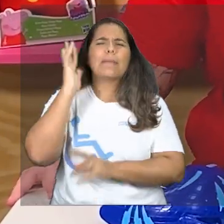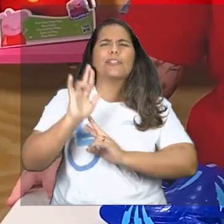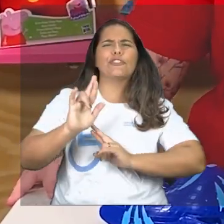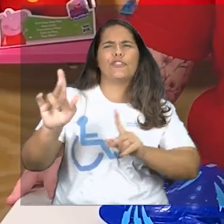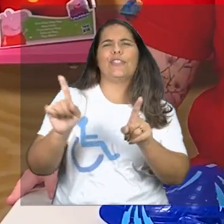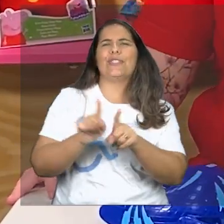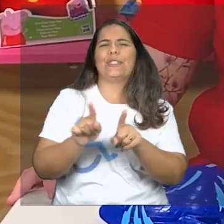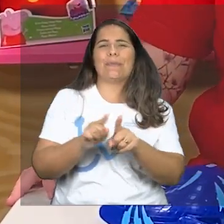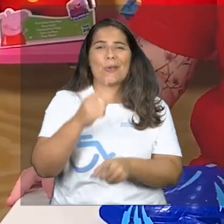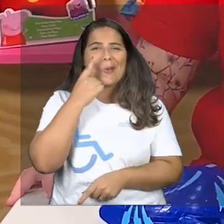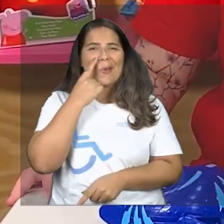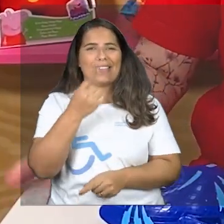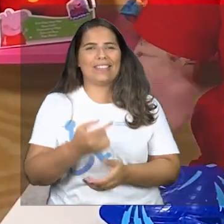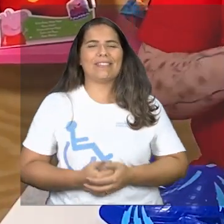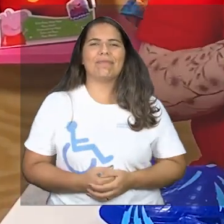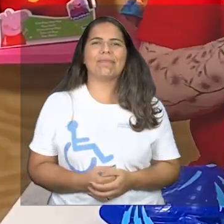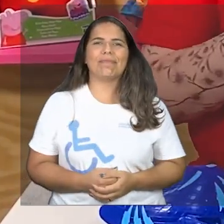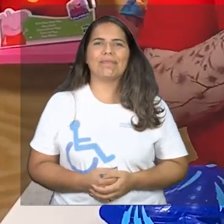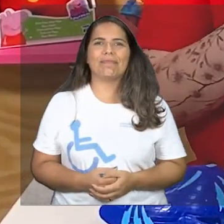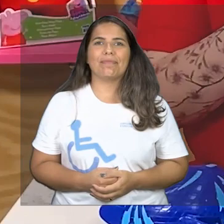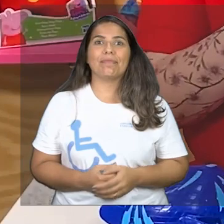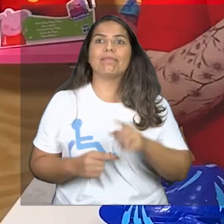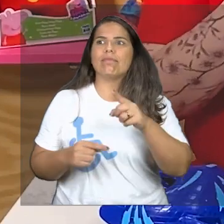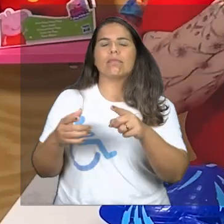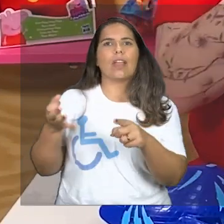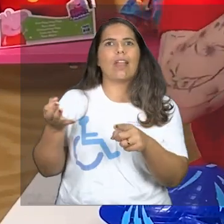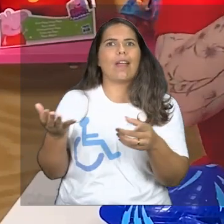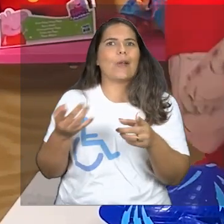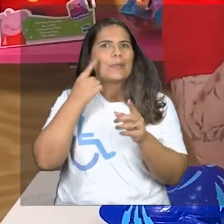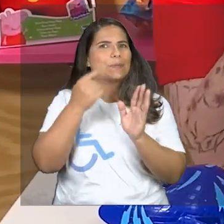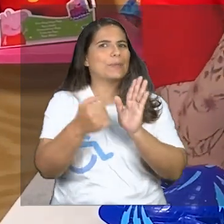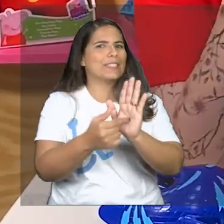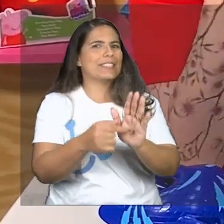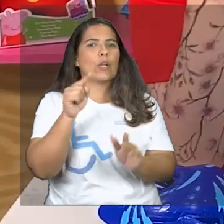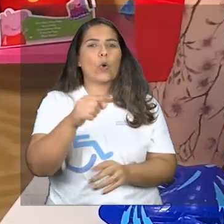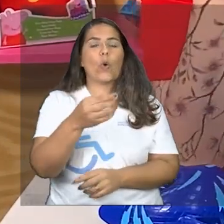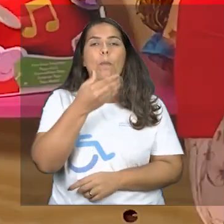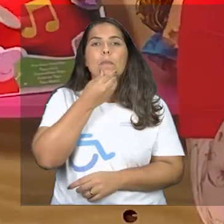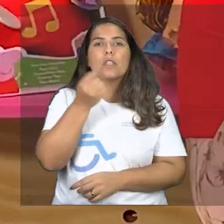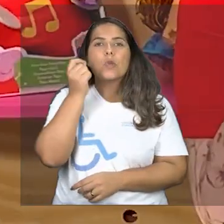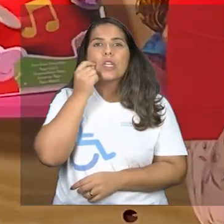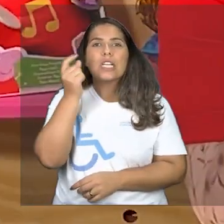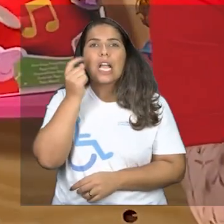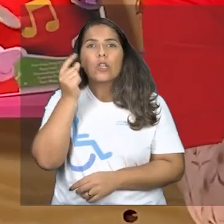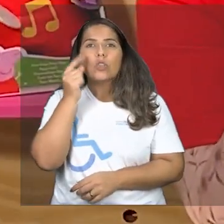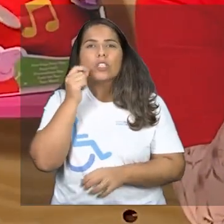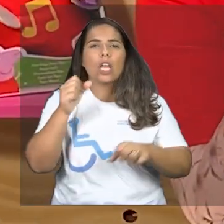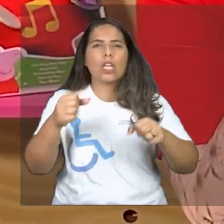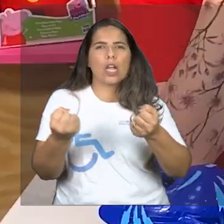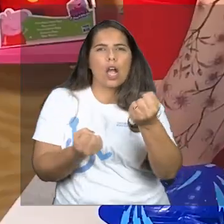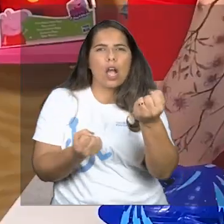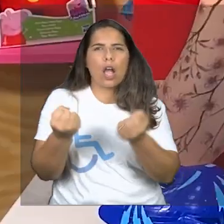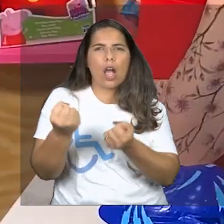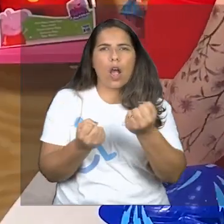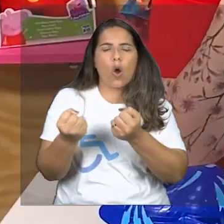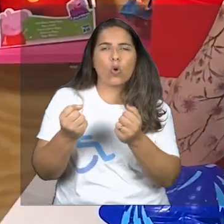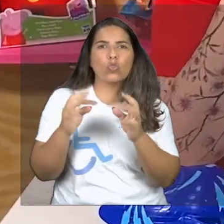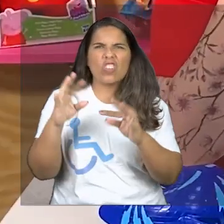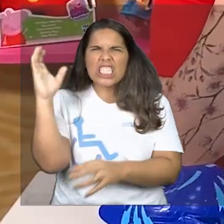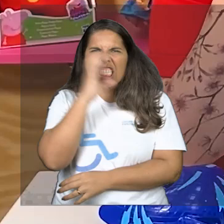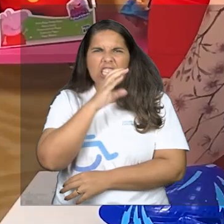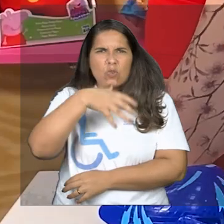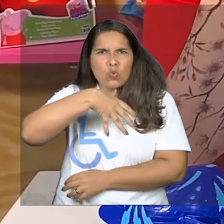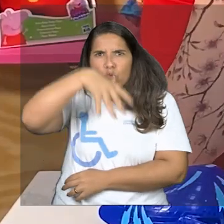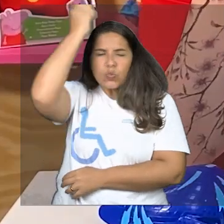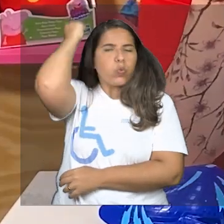bem diferentes também. Olha eles aqui. Opa, é pra já, Lucas. O Menino Gato tem um felino móvel, que leva os heróis